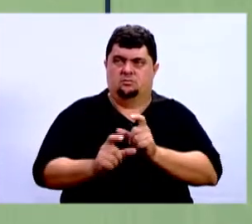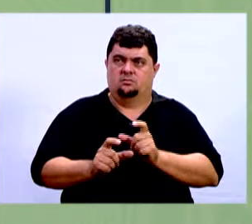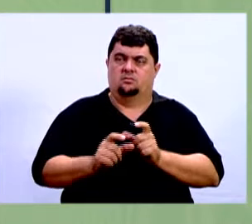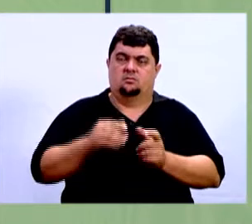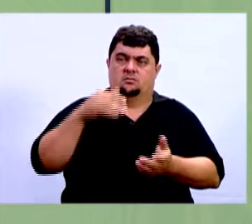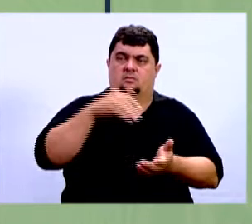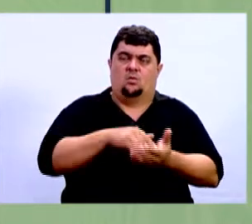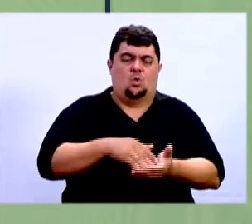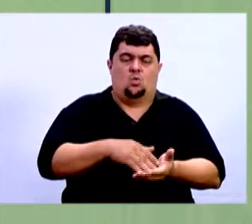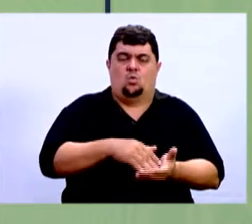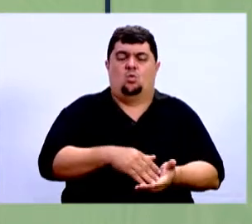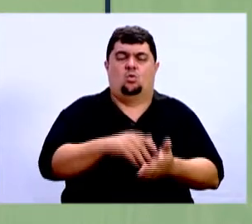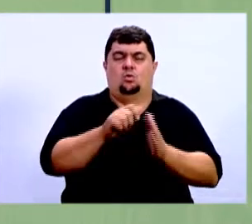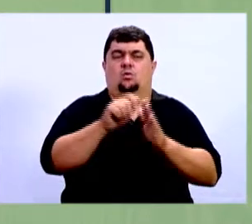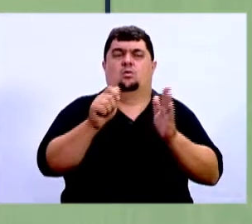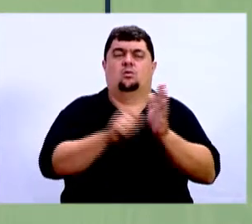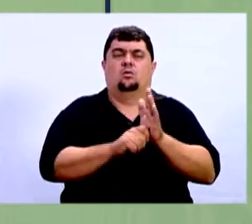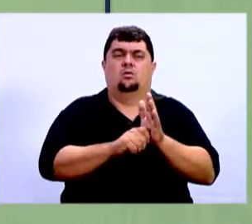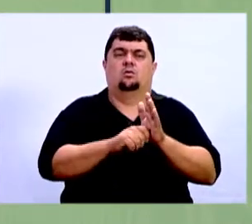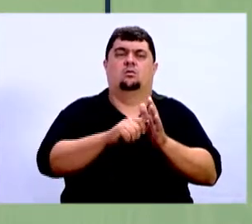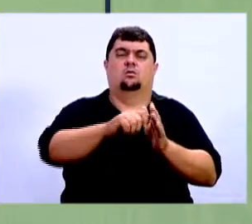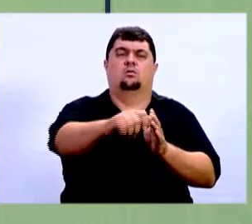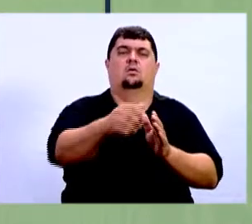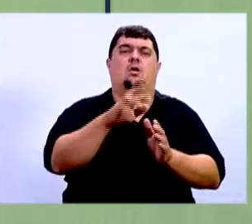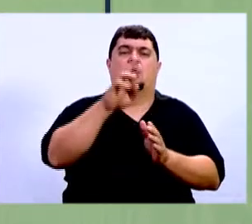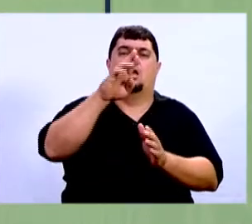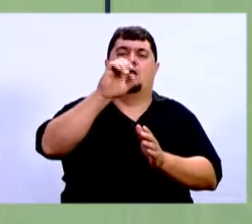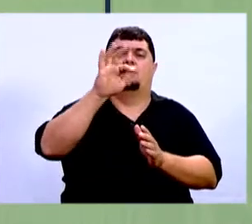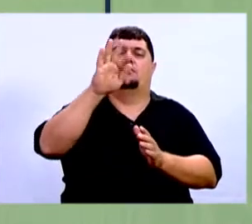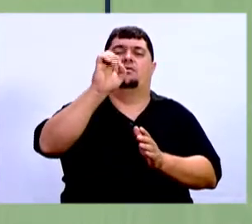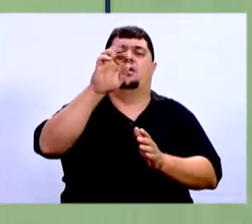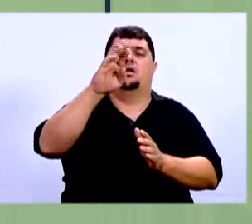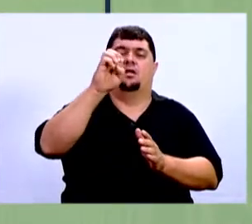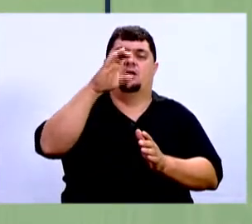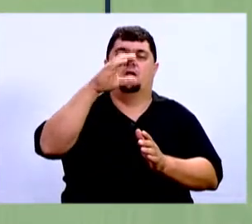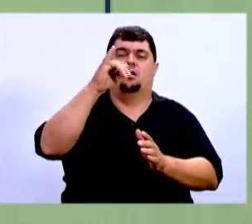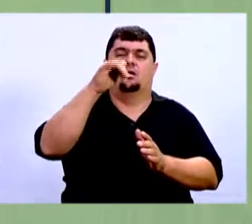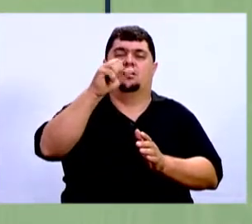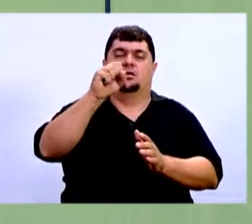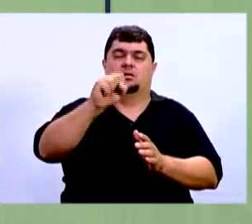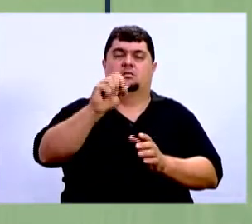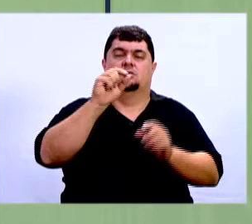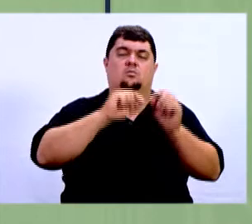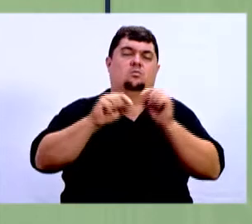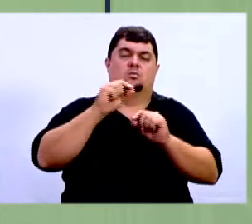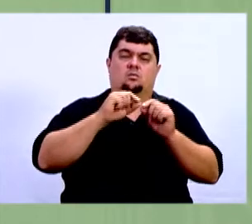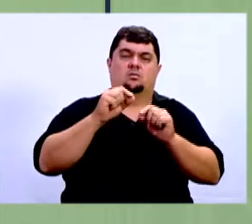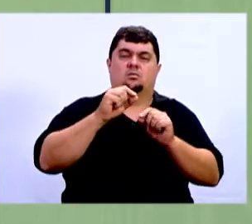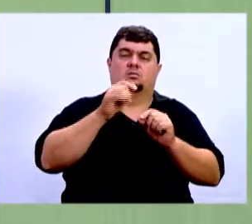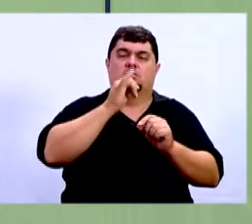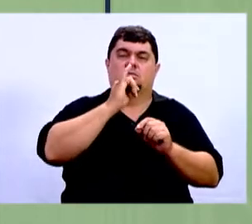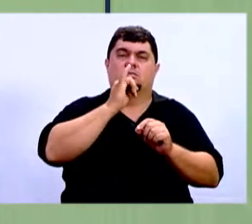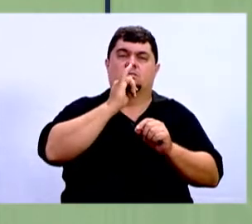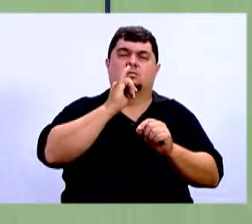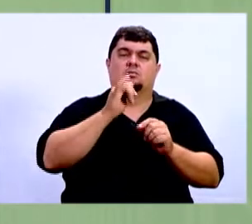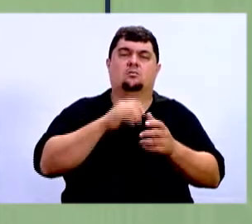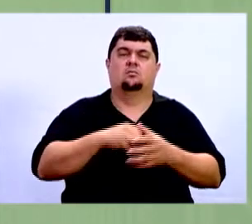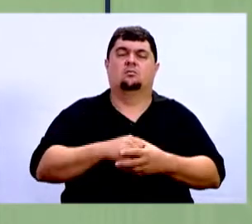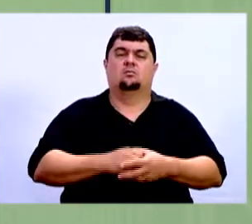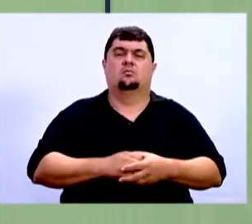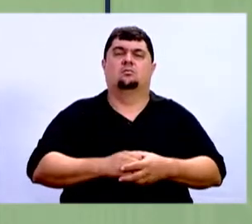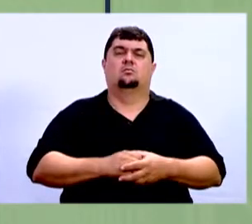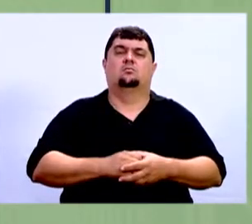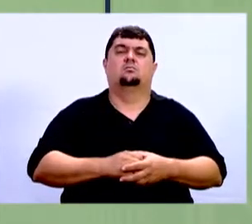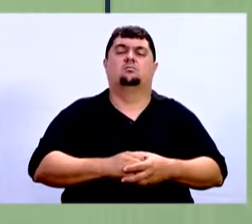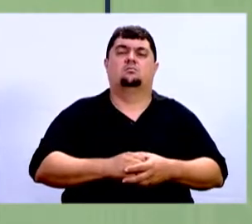última parte do nosso artigo, que é as referências, o último capítulo, né, que são as referências. Como é que eu vou colocar essas referências na